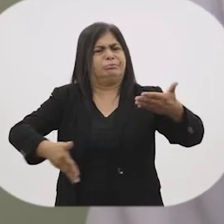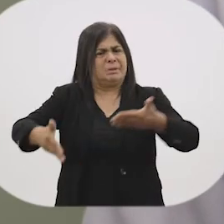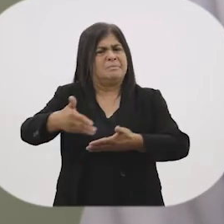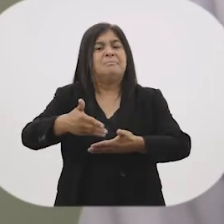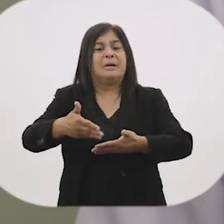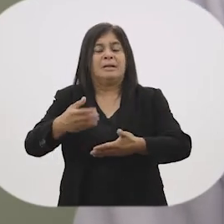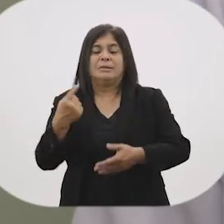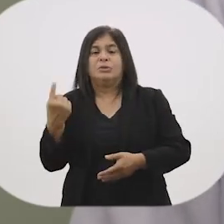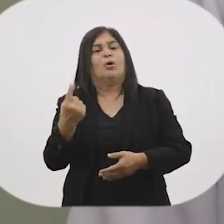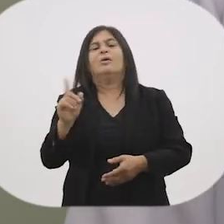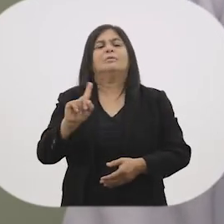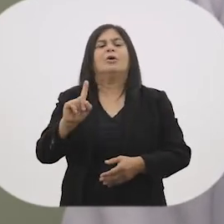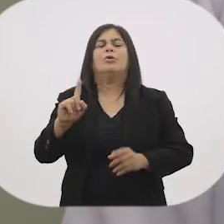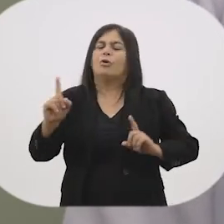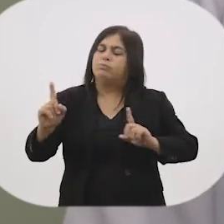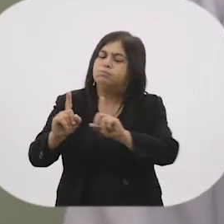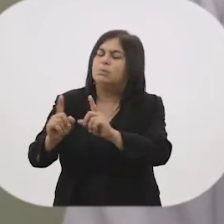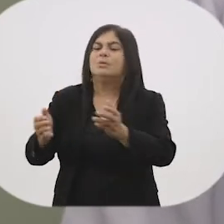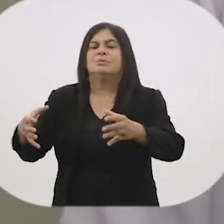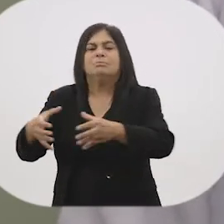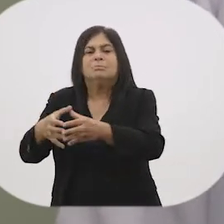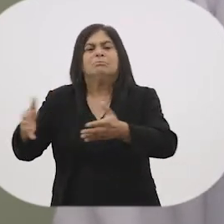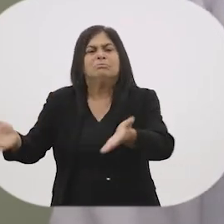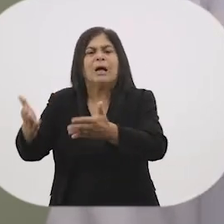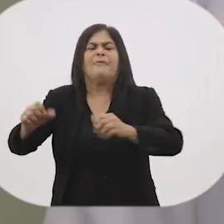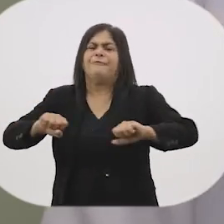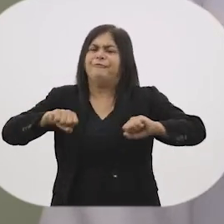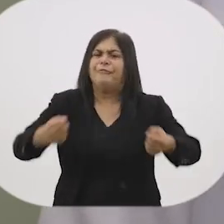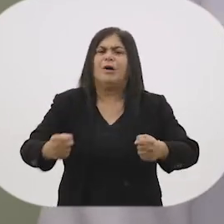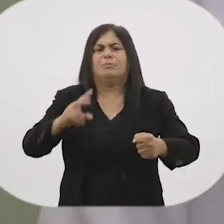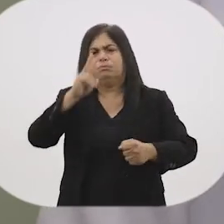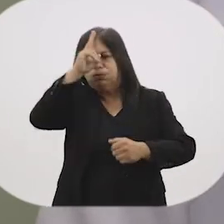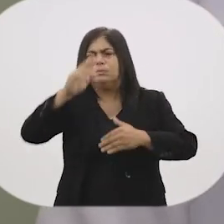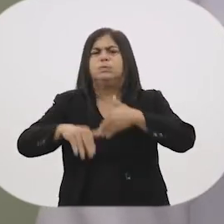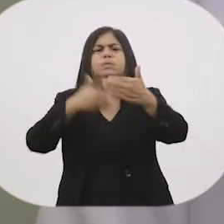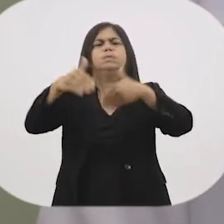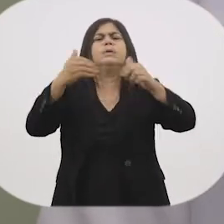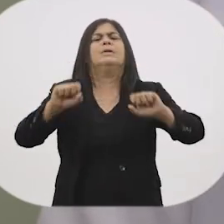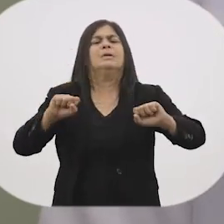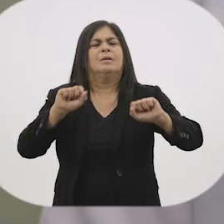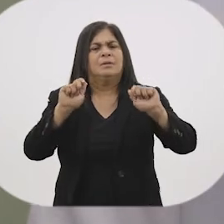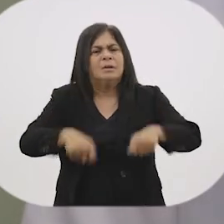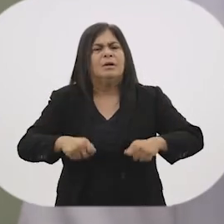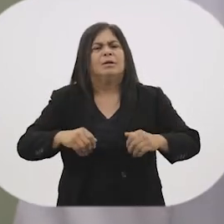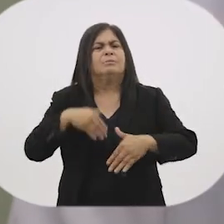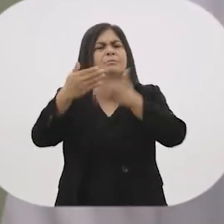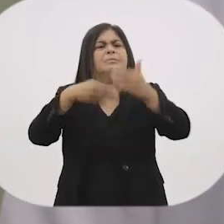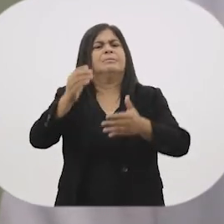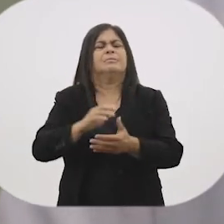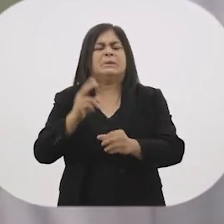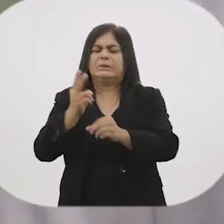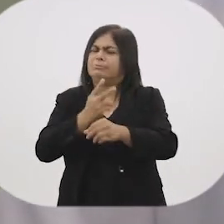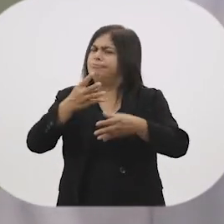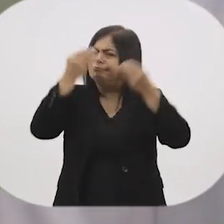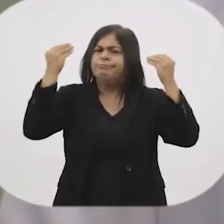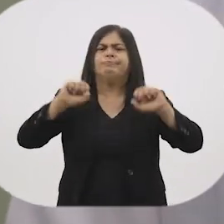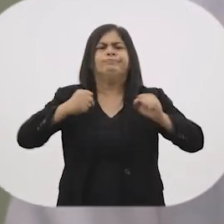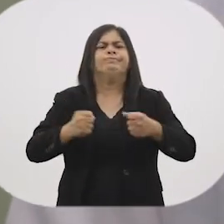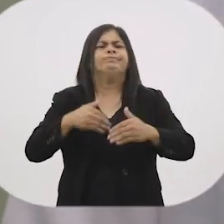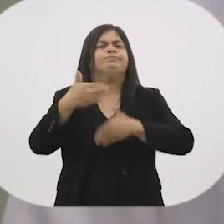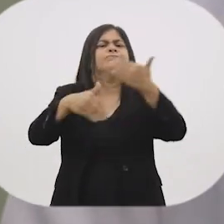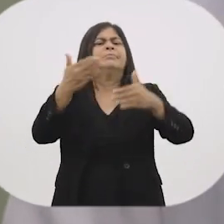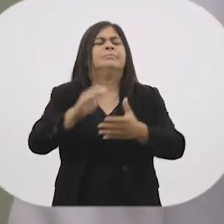noção de que elas não estão sozinhas e poderem se fortalecerem nessa situação então é muito importante a gente poder